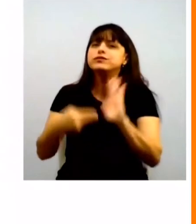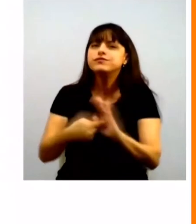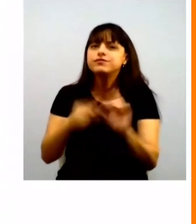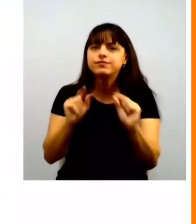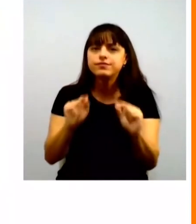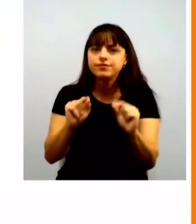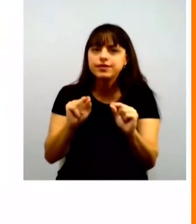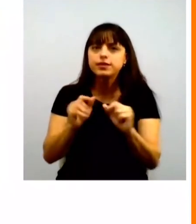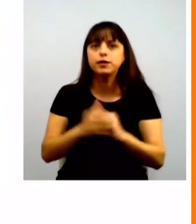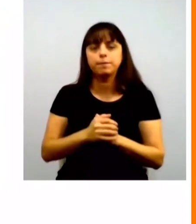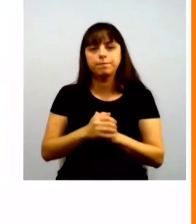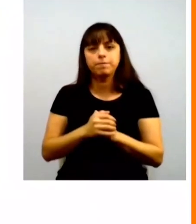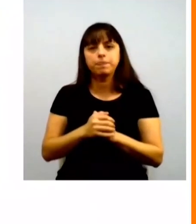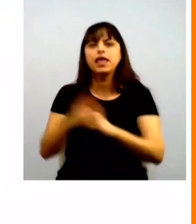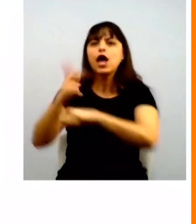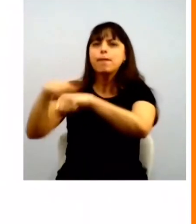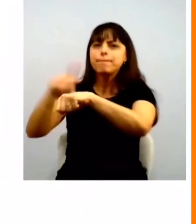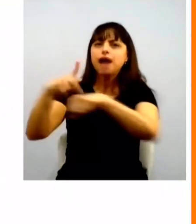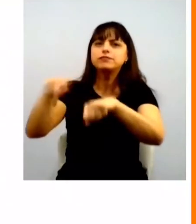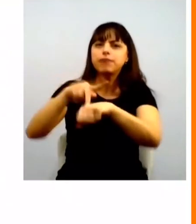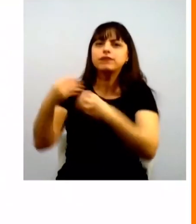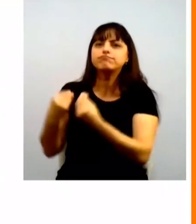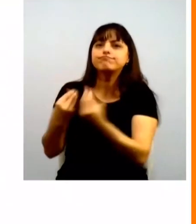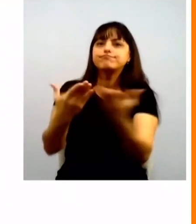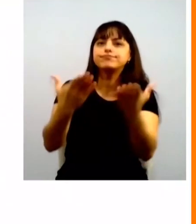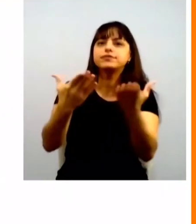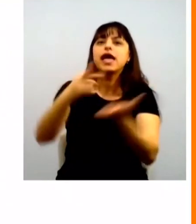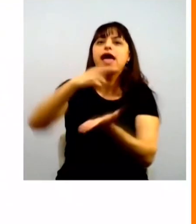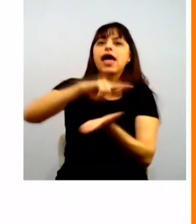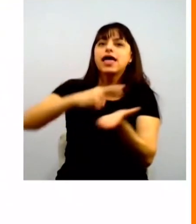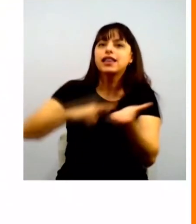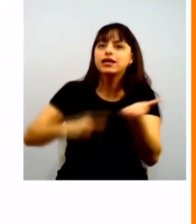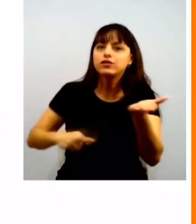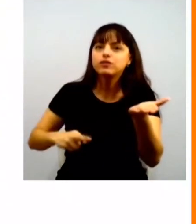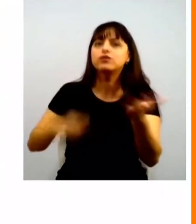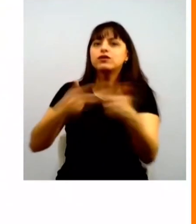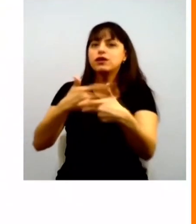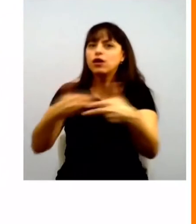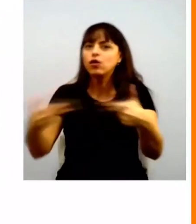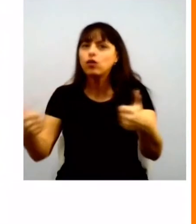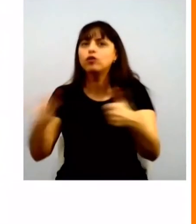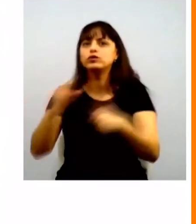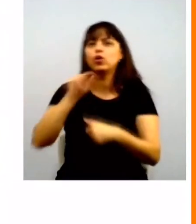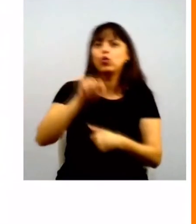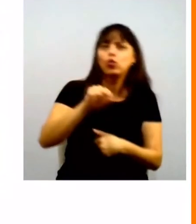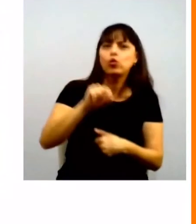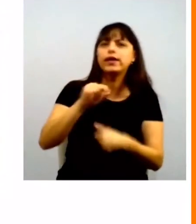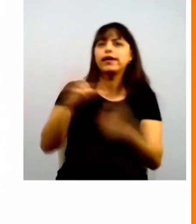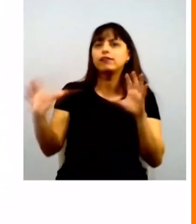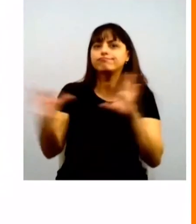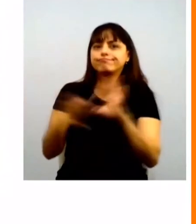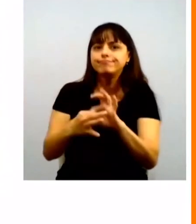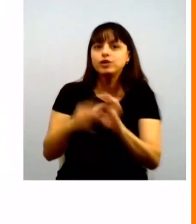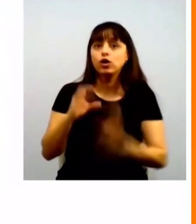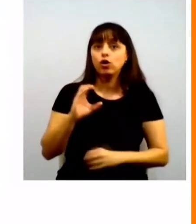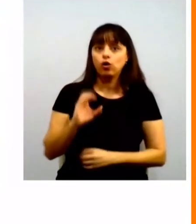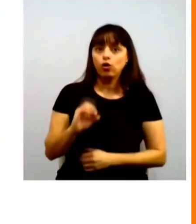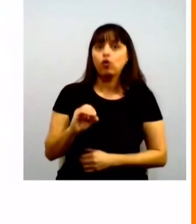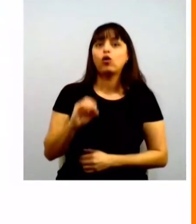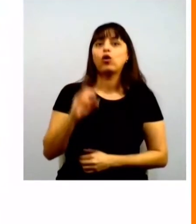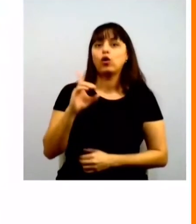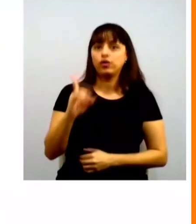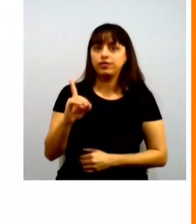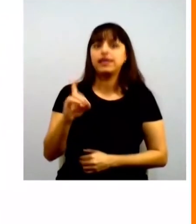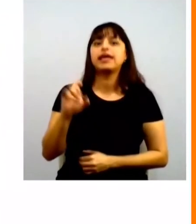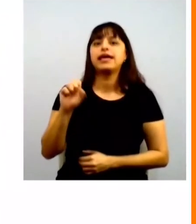a as Naciones Unidas, sobre o que aportam aos Objetivos de Desarrollo Sostenível, aos a Agenda 2030,